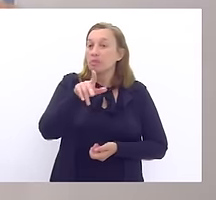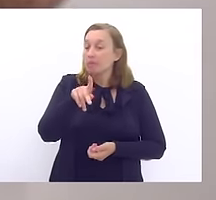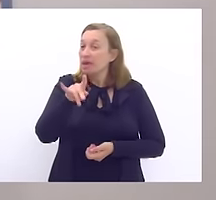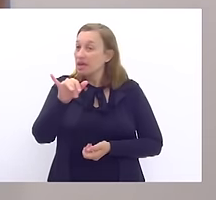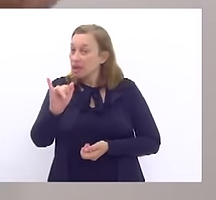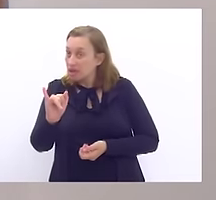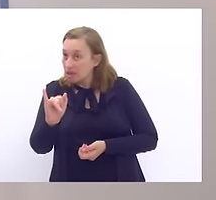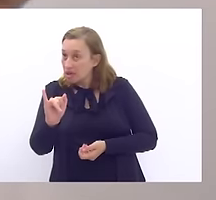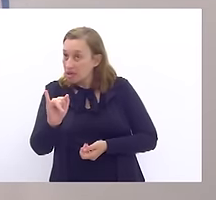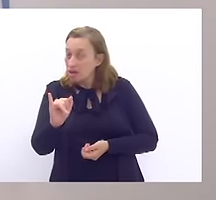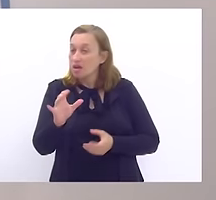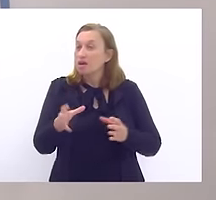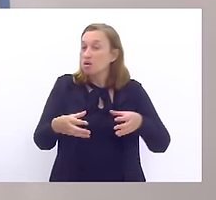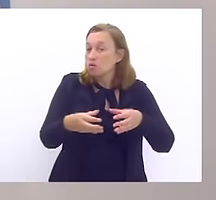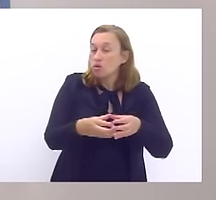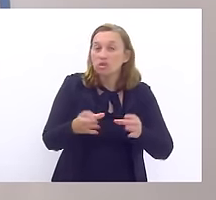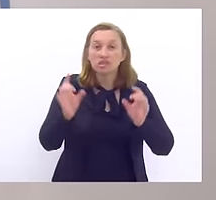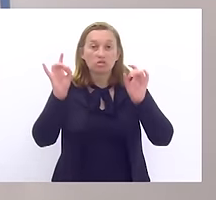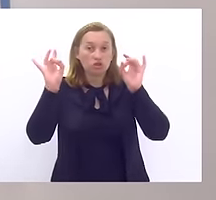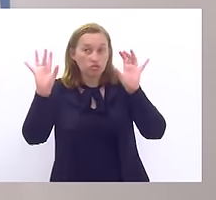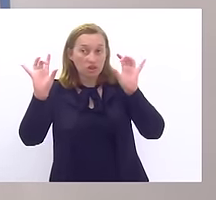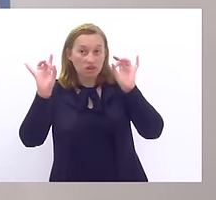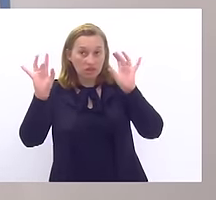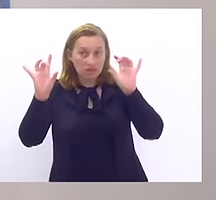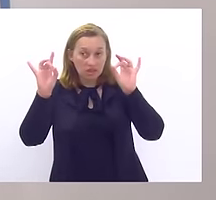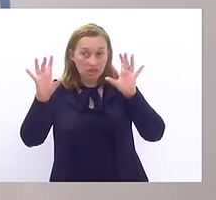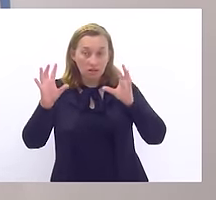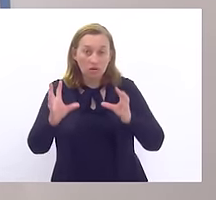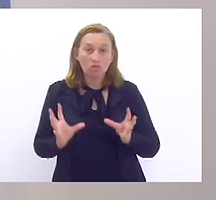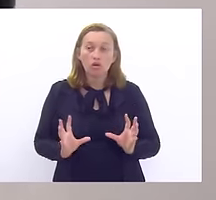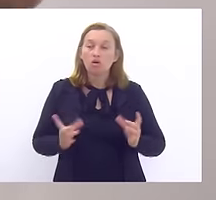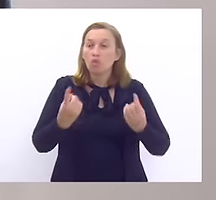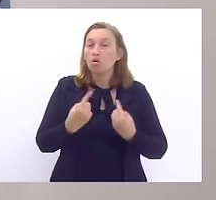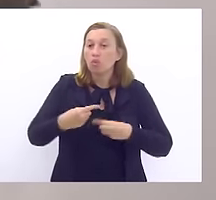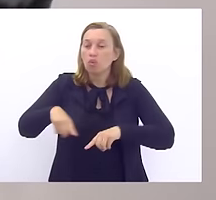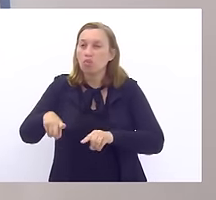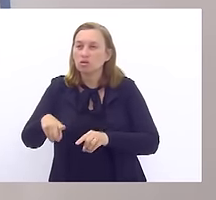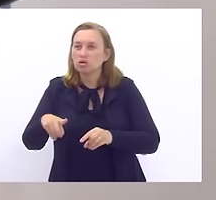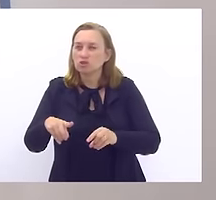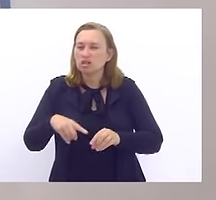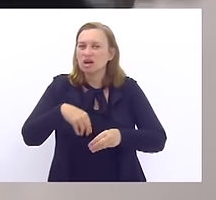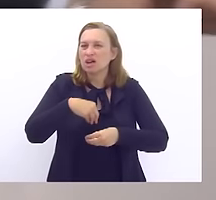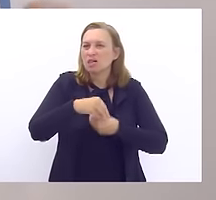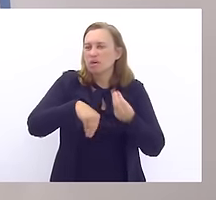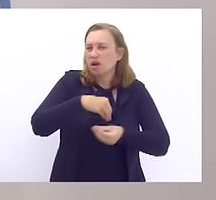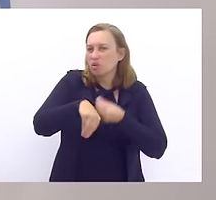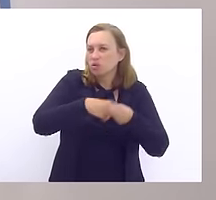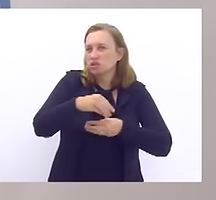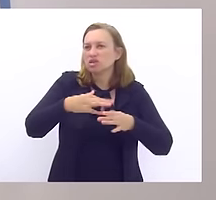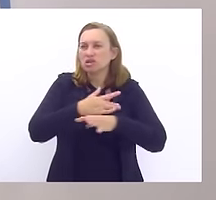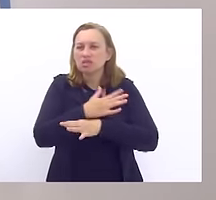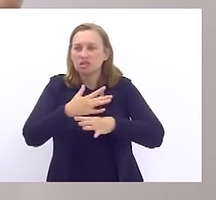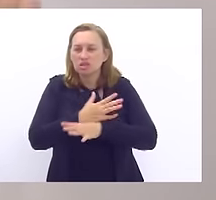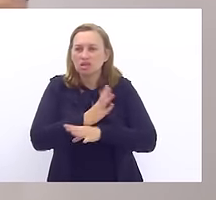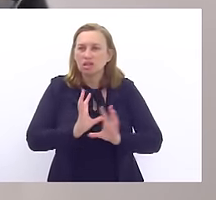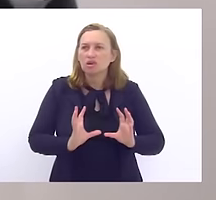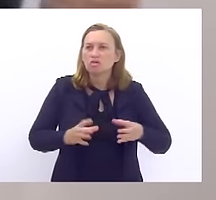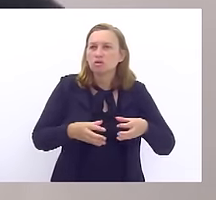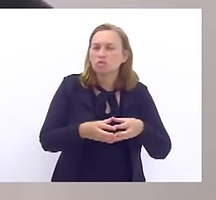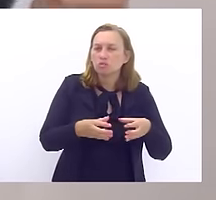diligências da comissão especial de combate à desordem diligências da comissão de transporte da Assembleia Legislativa